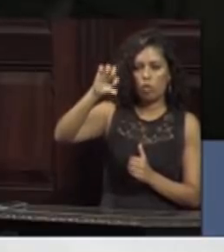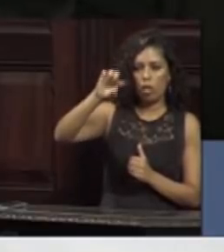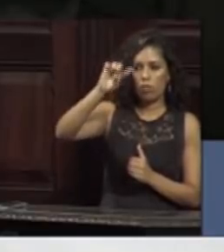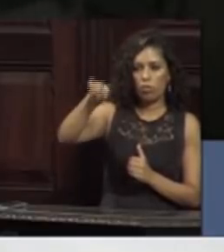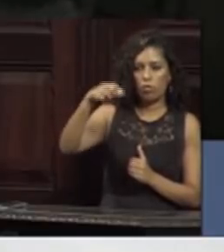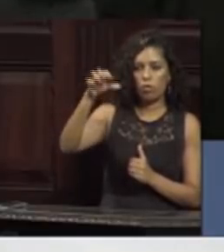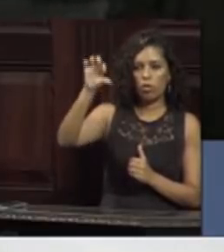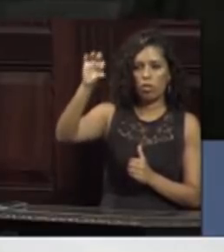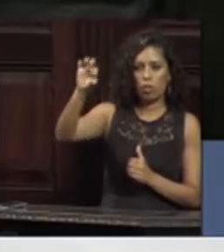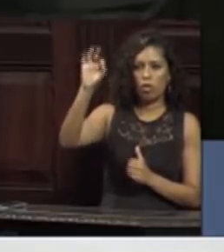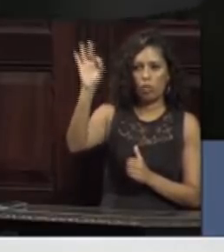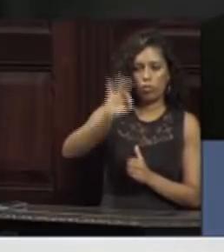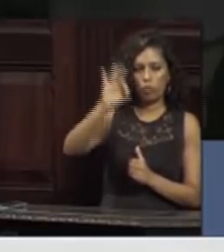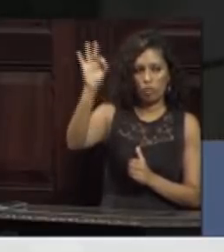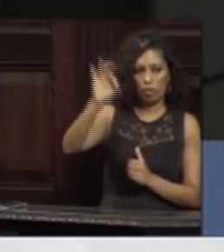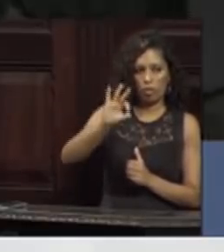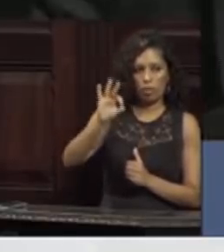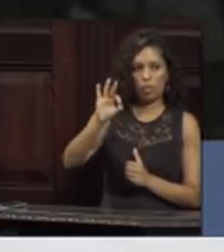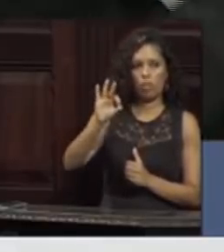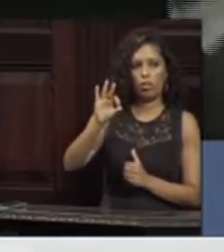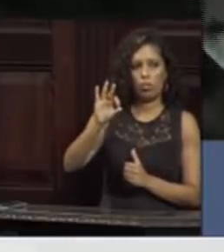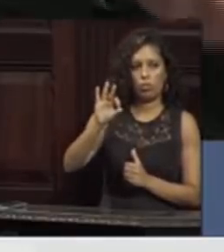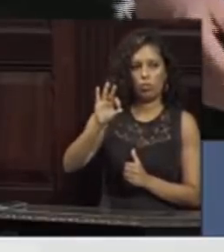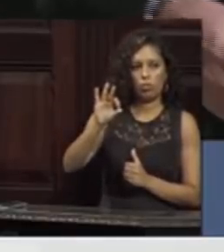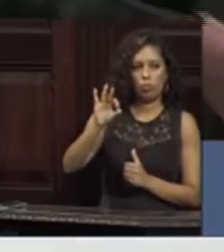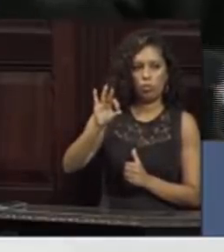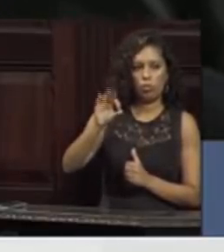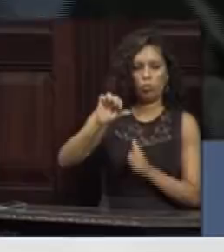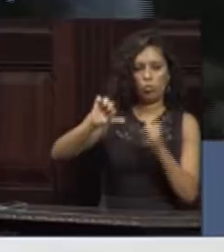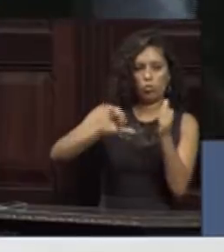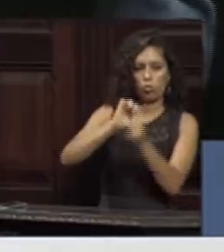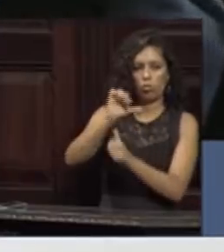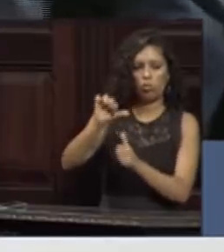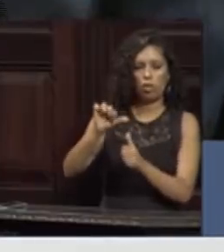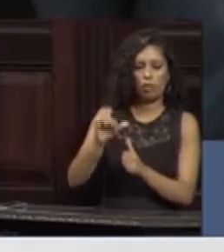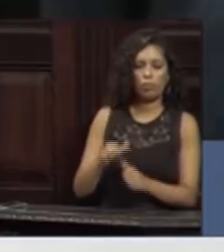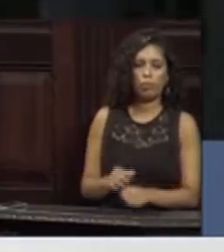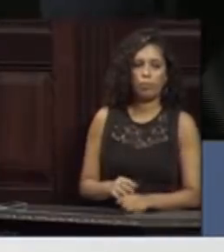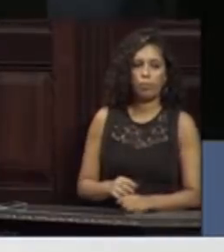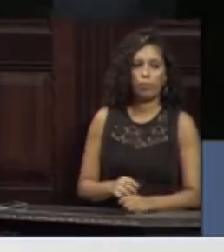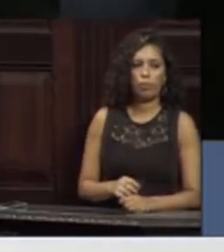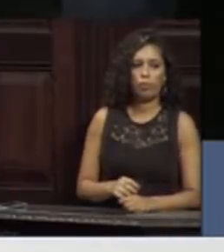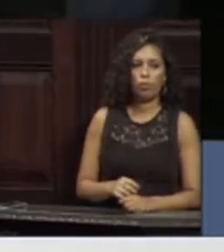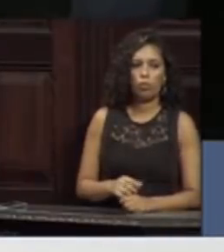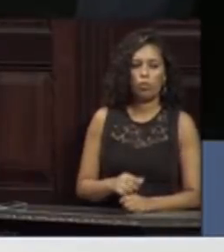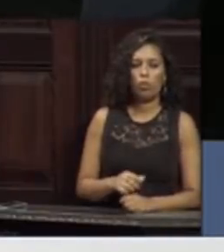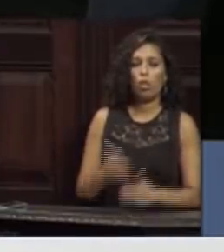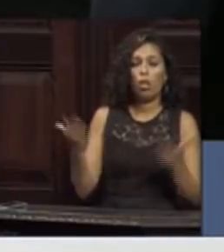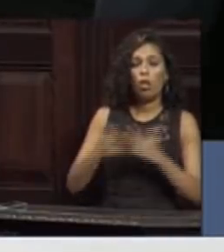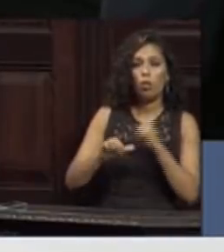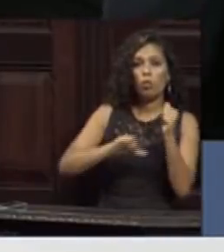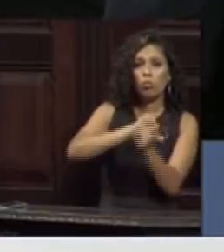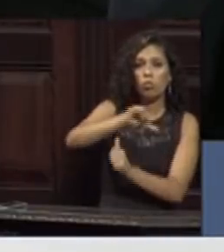9,09%. E da Enel, que atende basicamente interior, Baixada, da ordem de